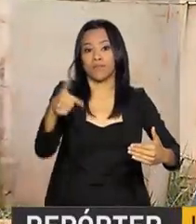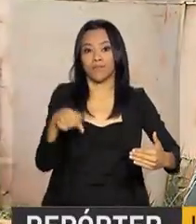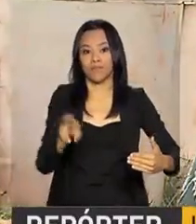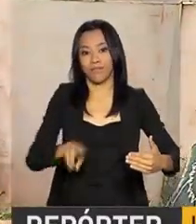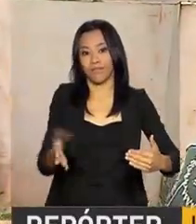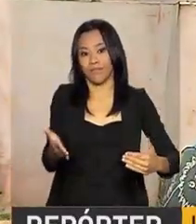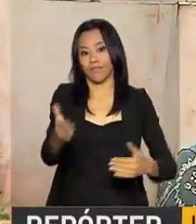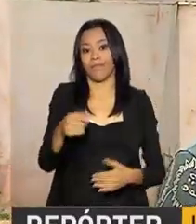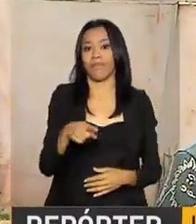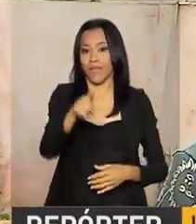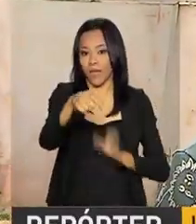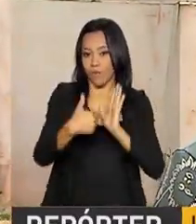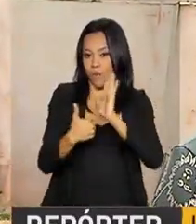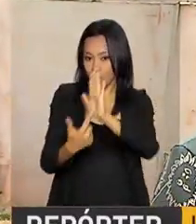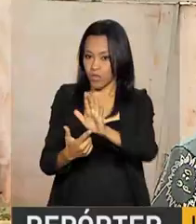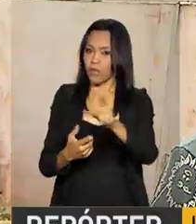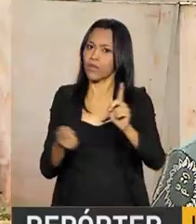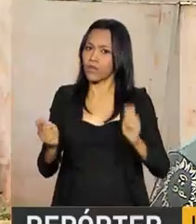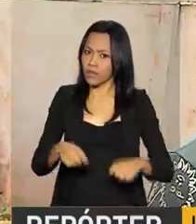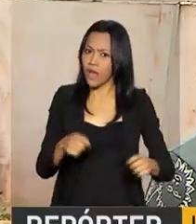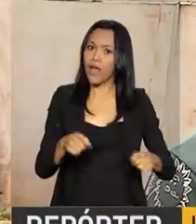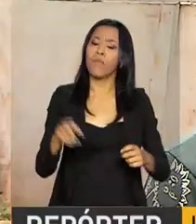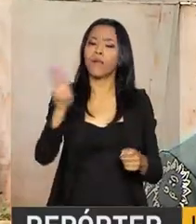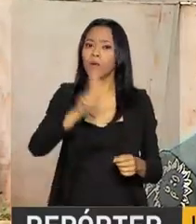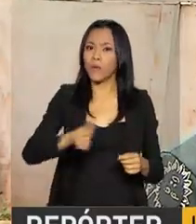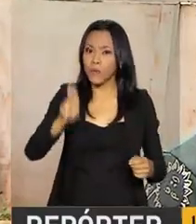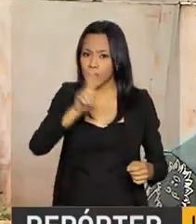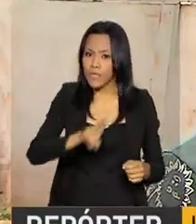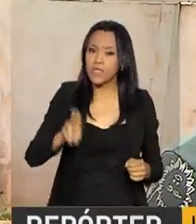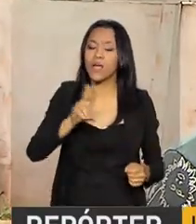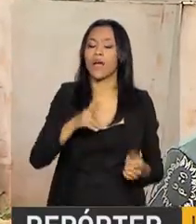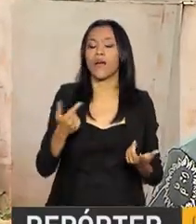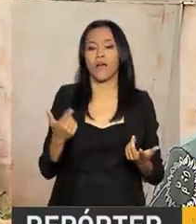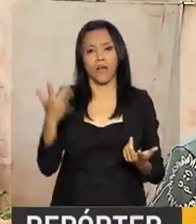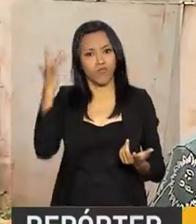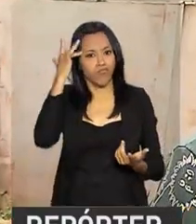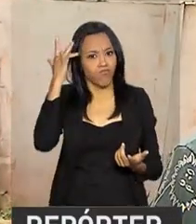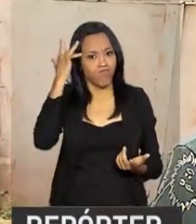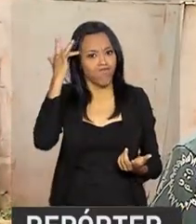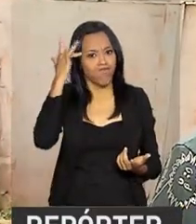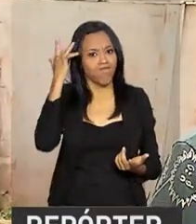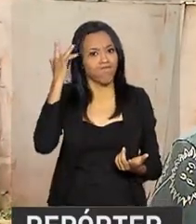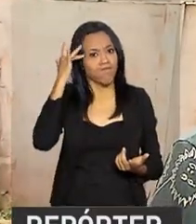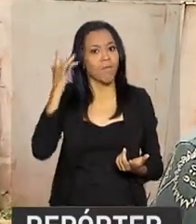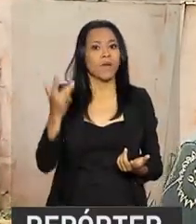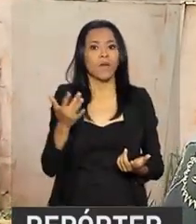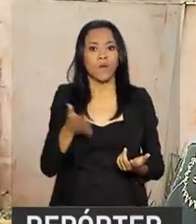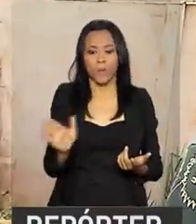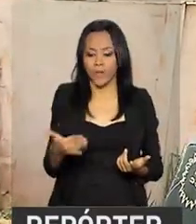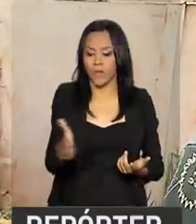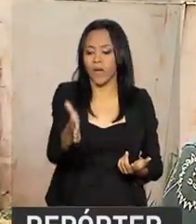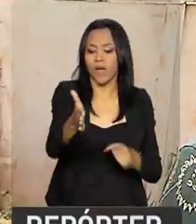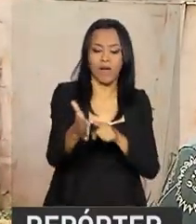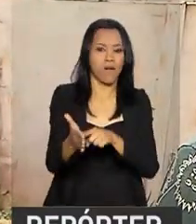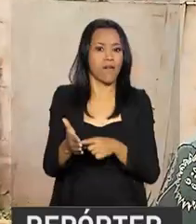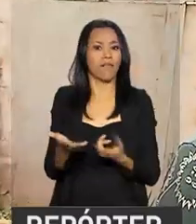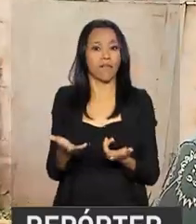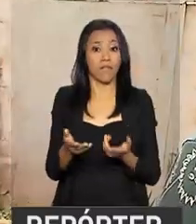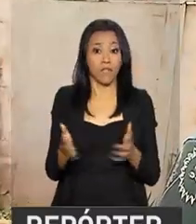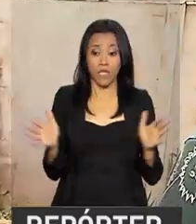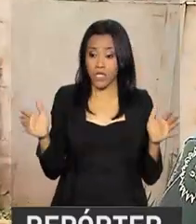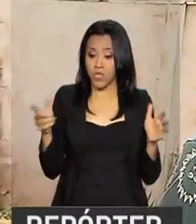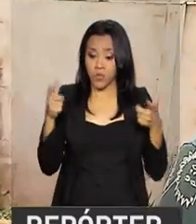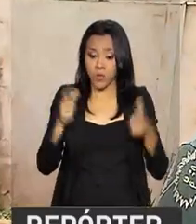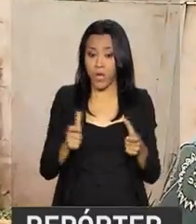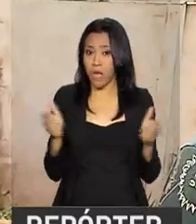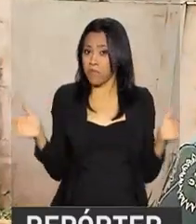para a comunidade que é possível a produção de proteína animal de alta qualidade, que é o pescado, em uma área pequena,